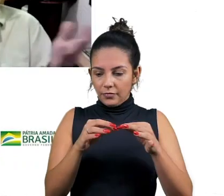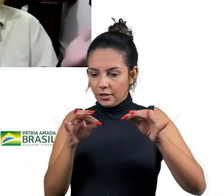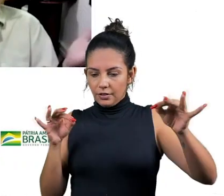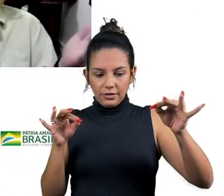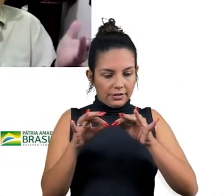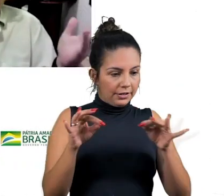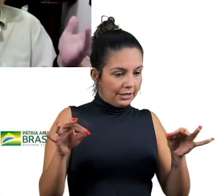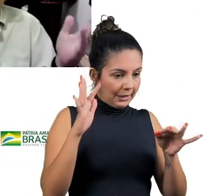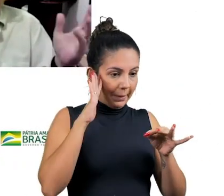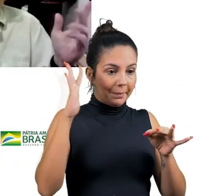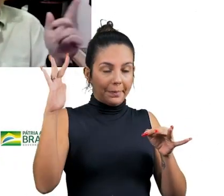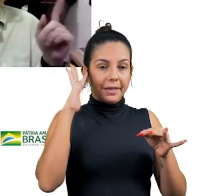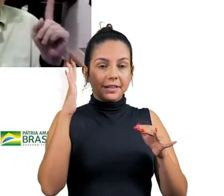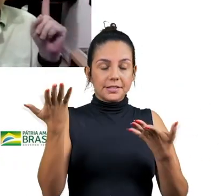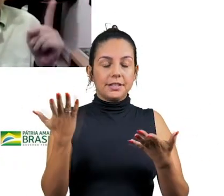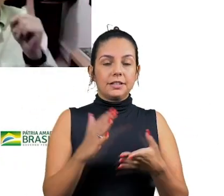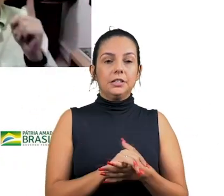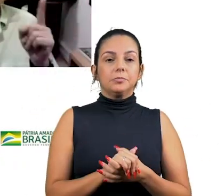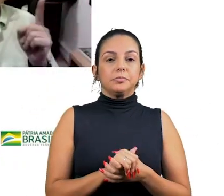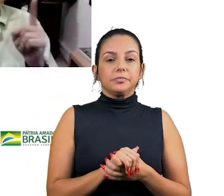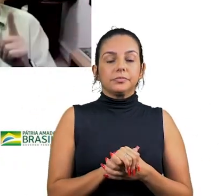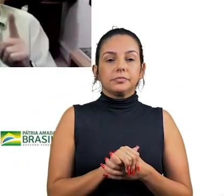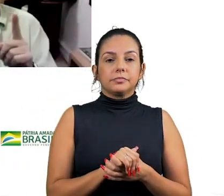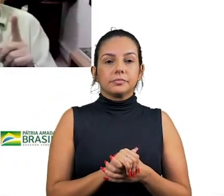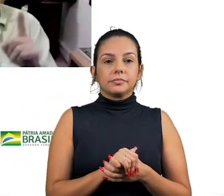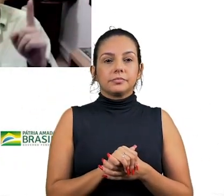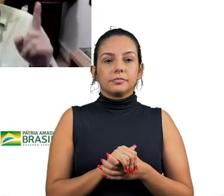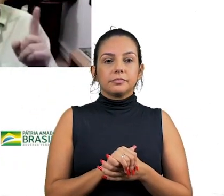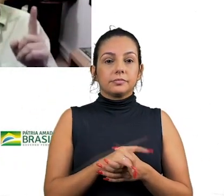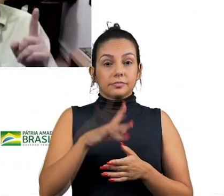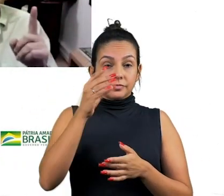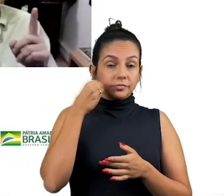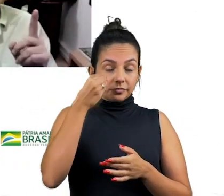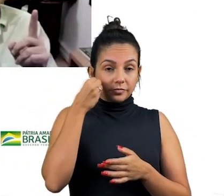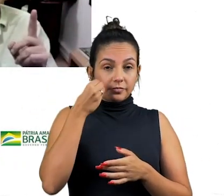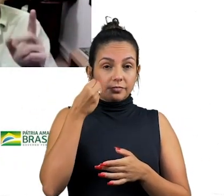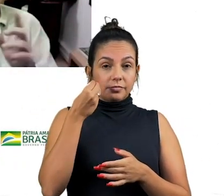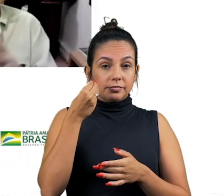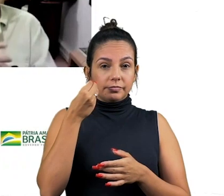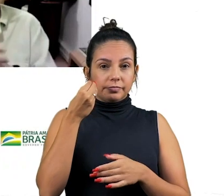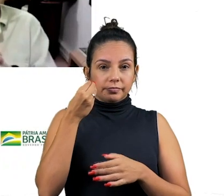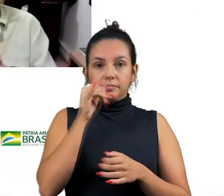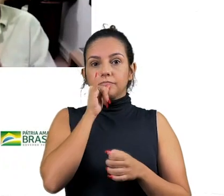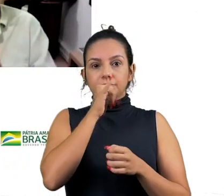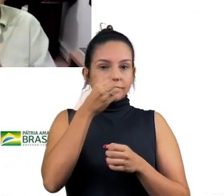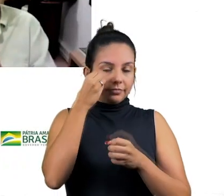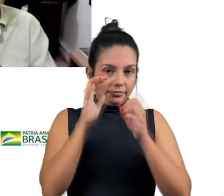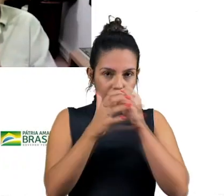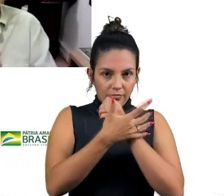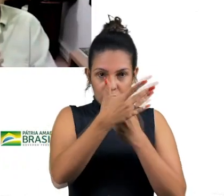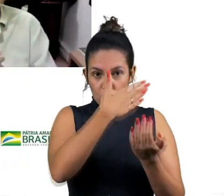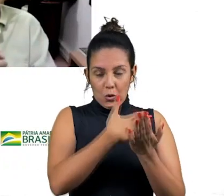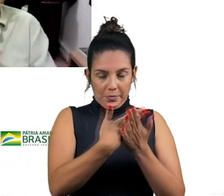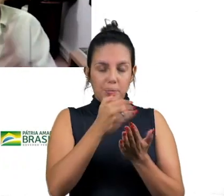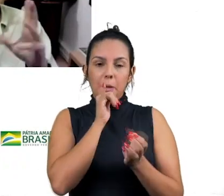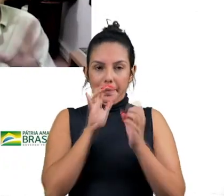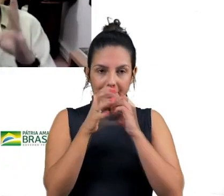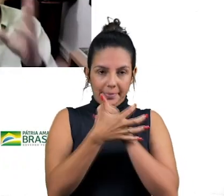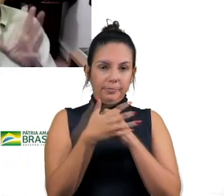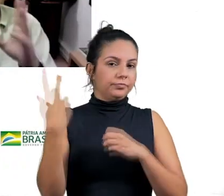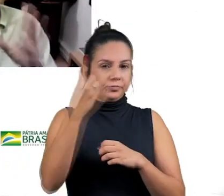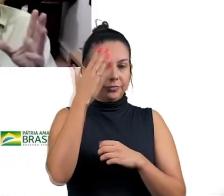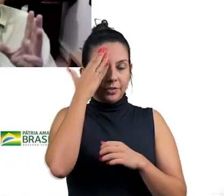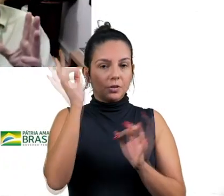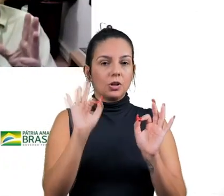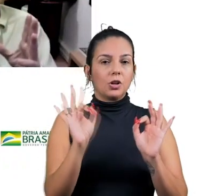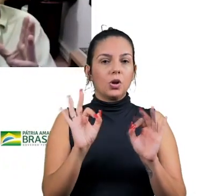você imagina. Pensa só na experiência, Danilo, da pandemia. Quando ela começou, a gente não sabia